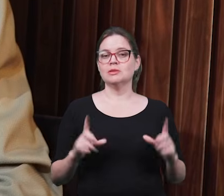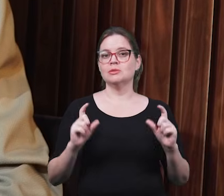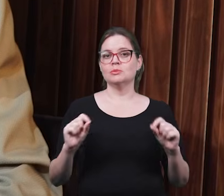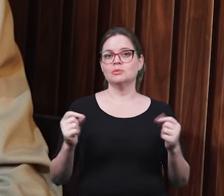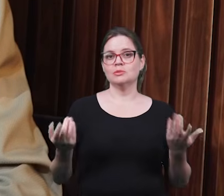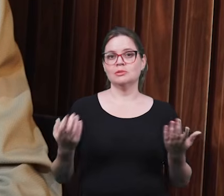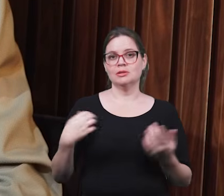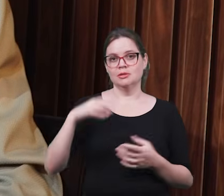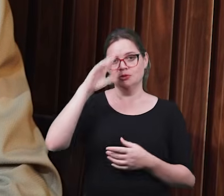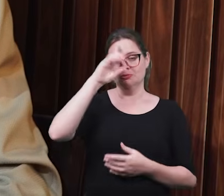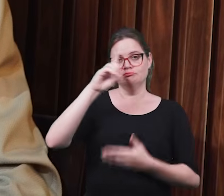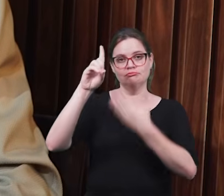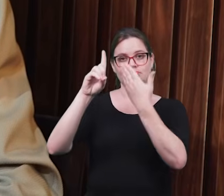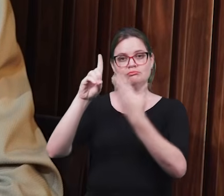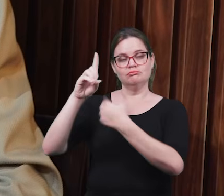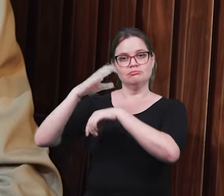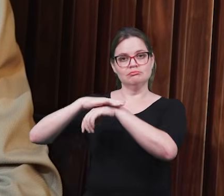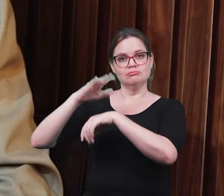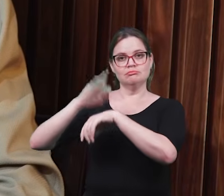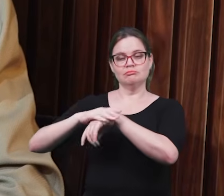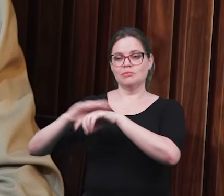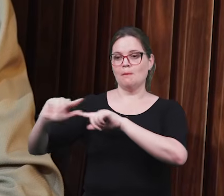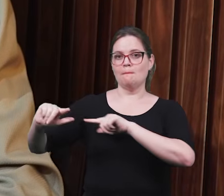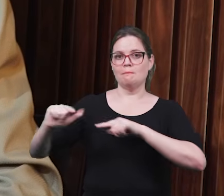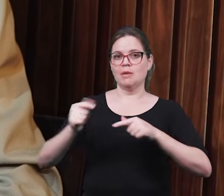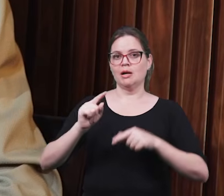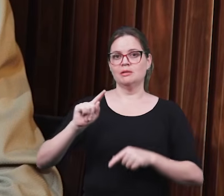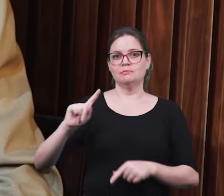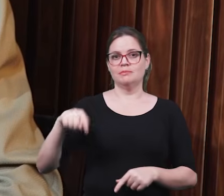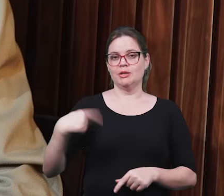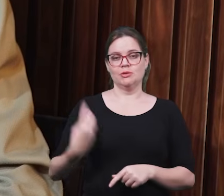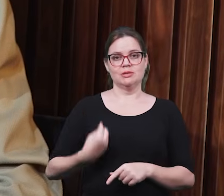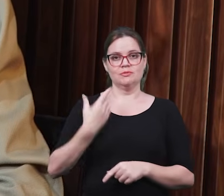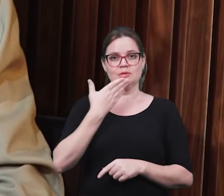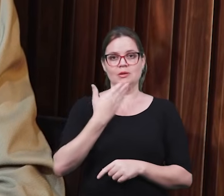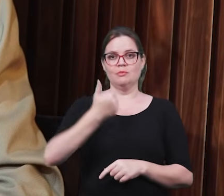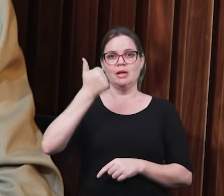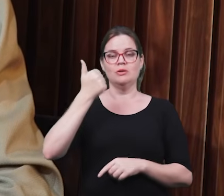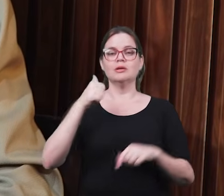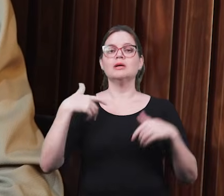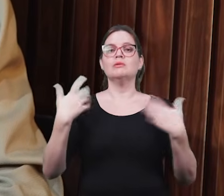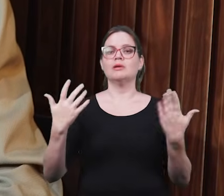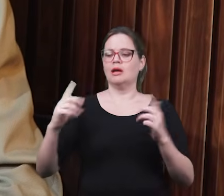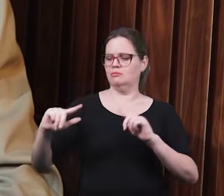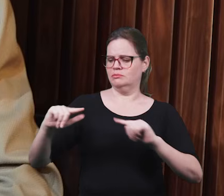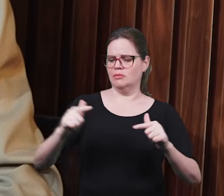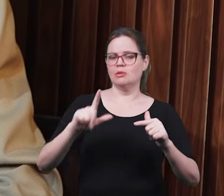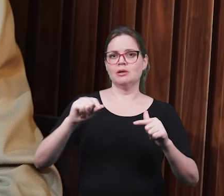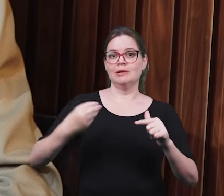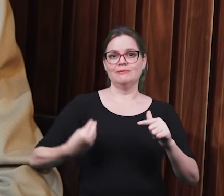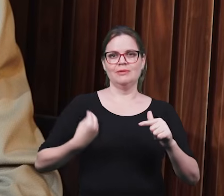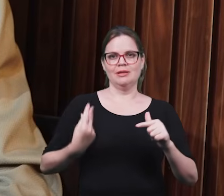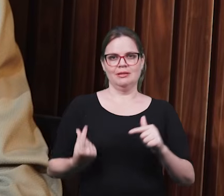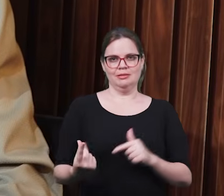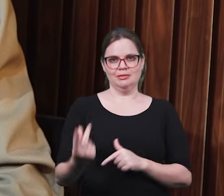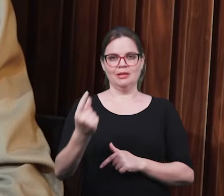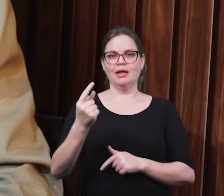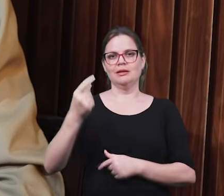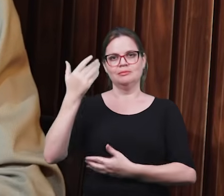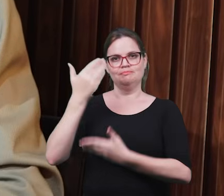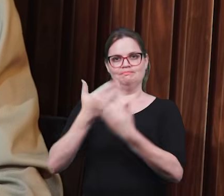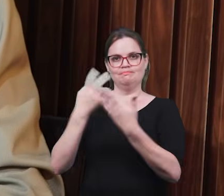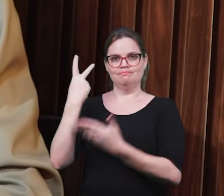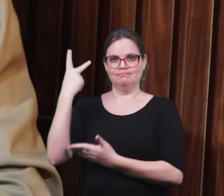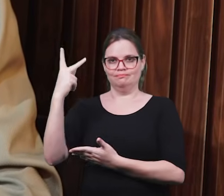aquilo que Deus realizou de melhor para a vida do homem, que é a vida eterna na presença dele. Há